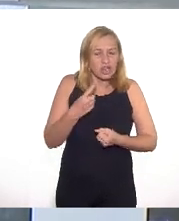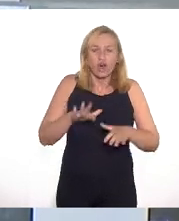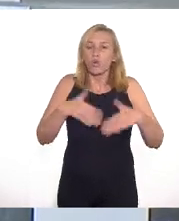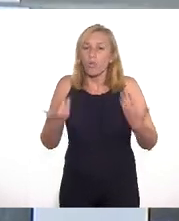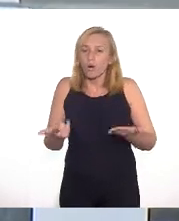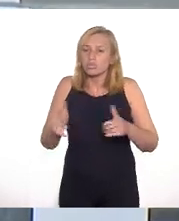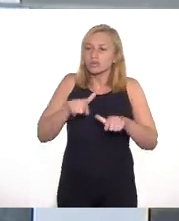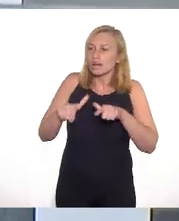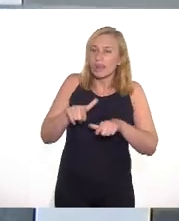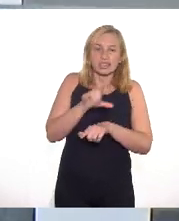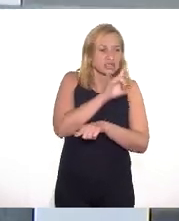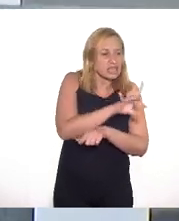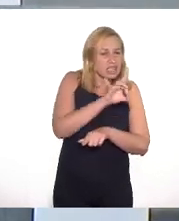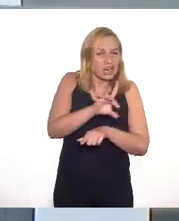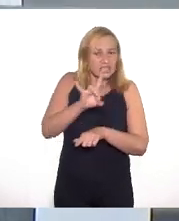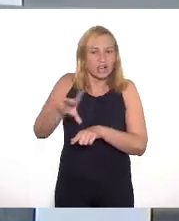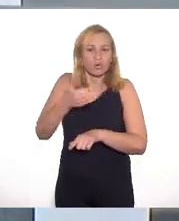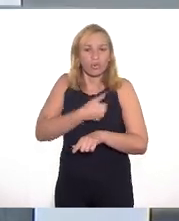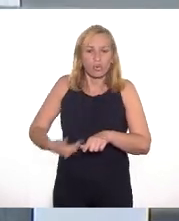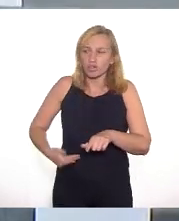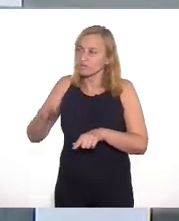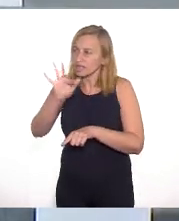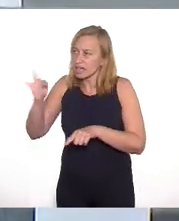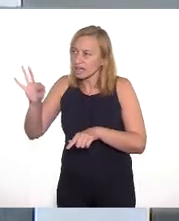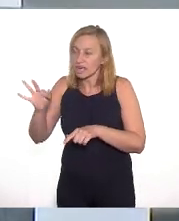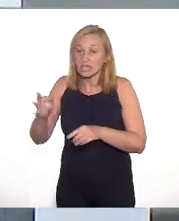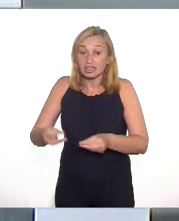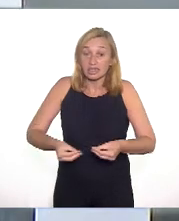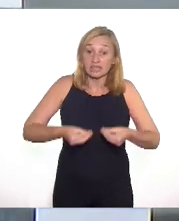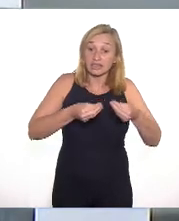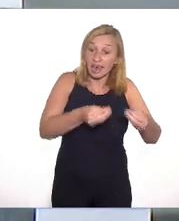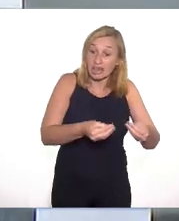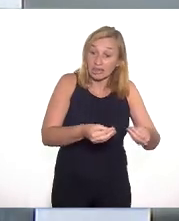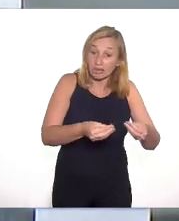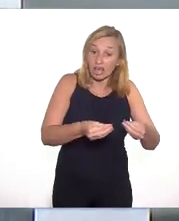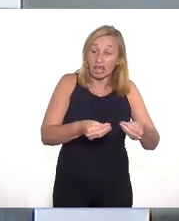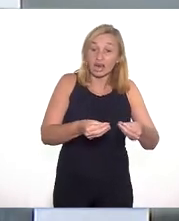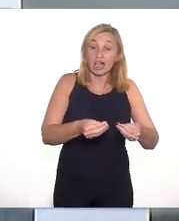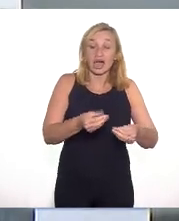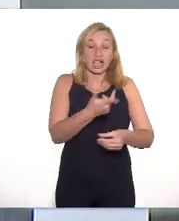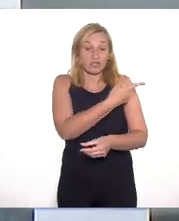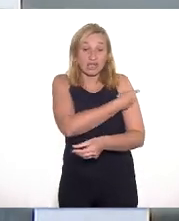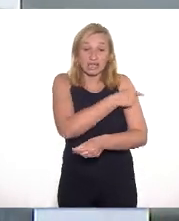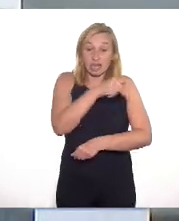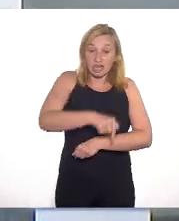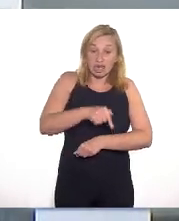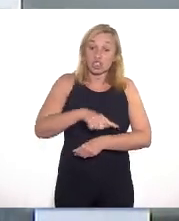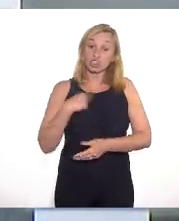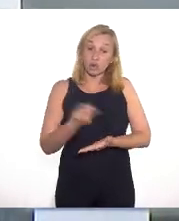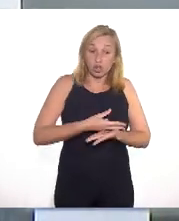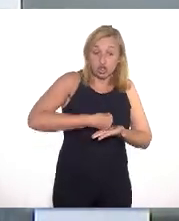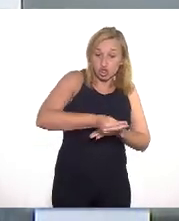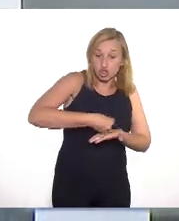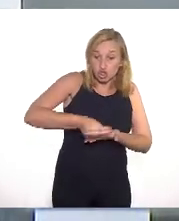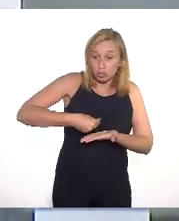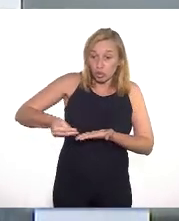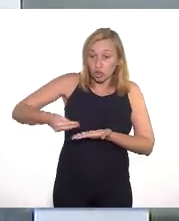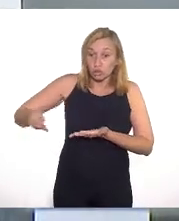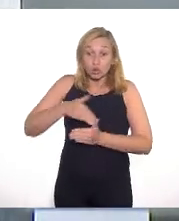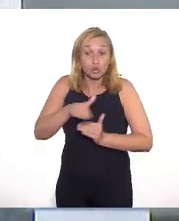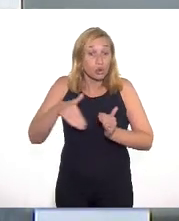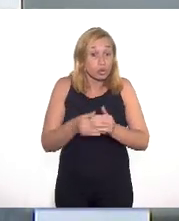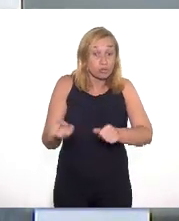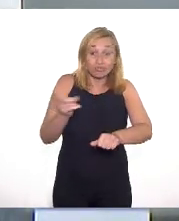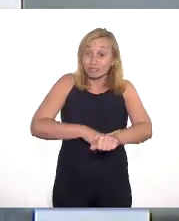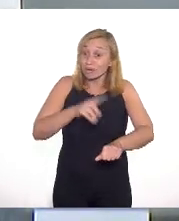de cada um. O governo federal tem entregue as vacinas aqui. Nós temos distribuído todas elas em tempo